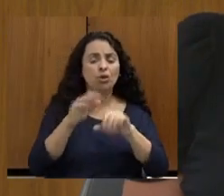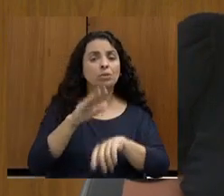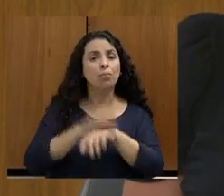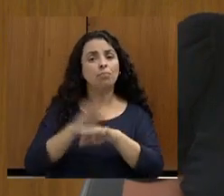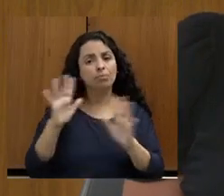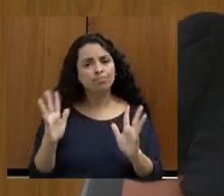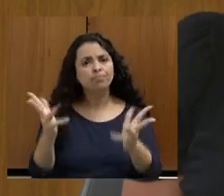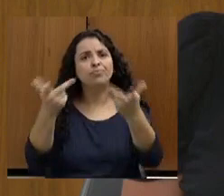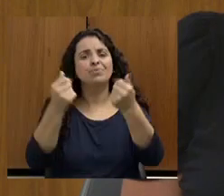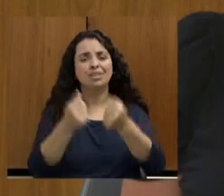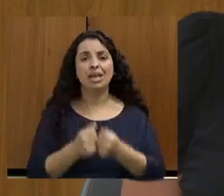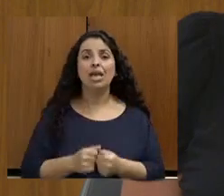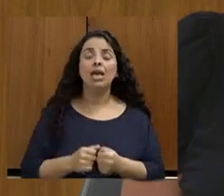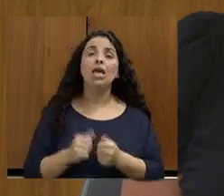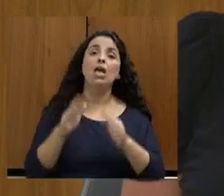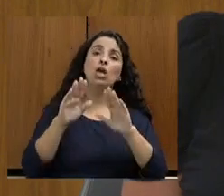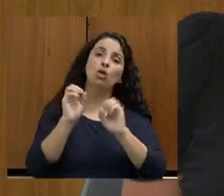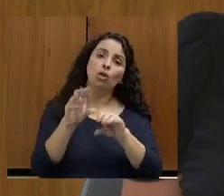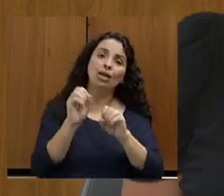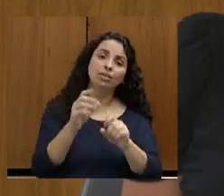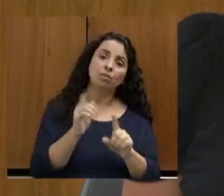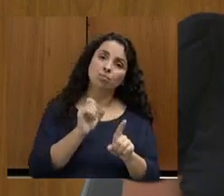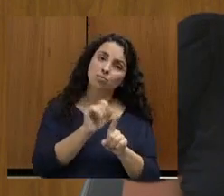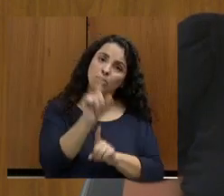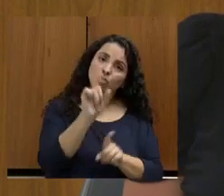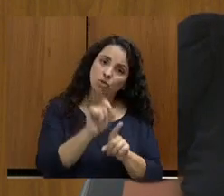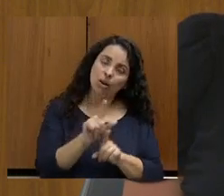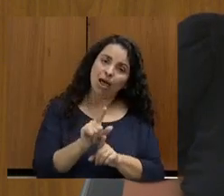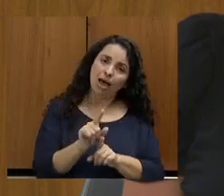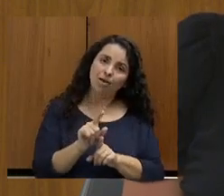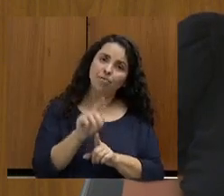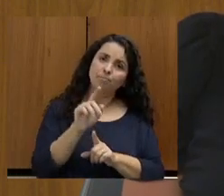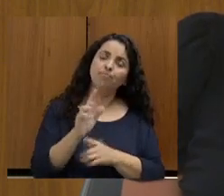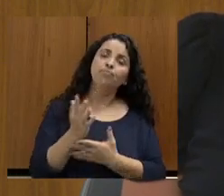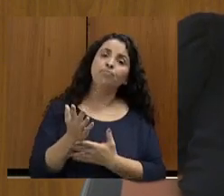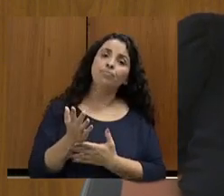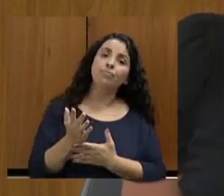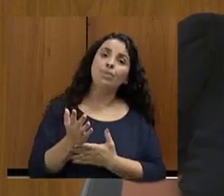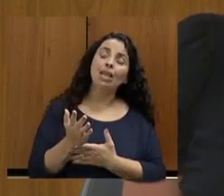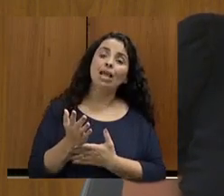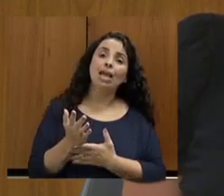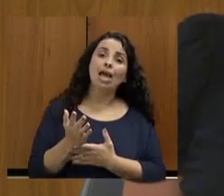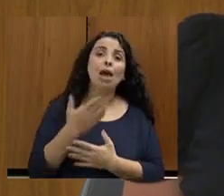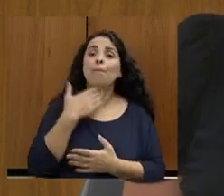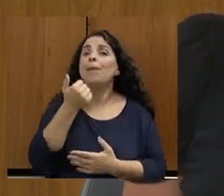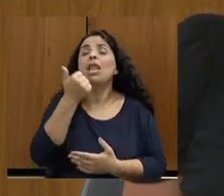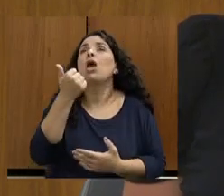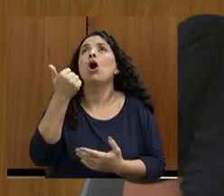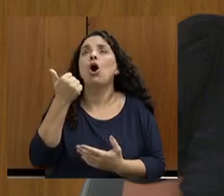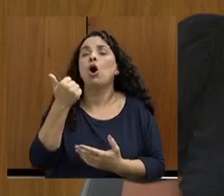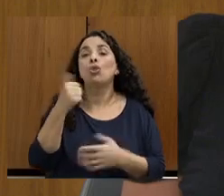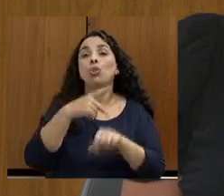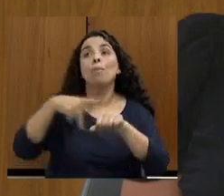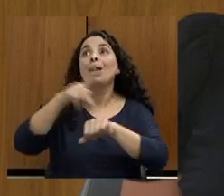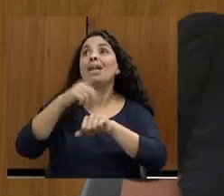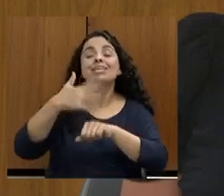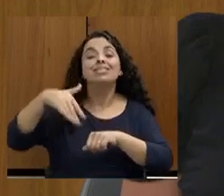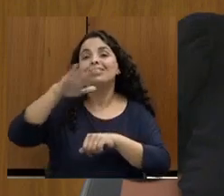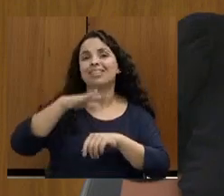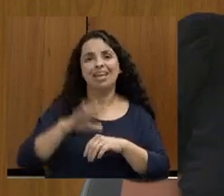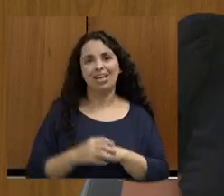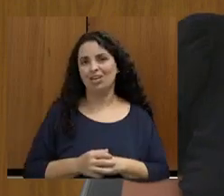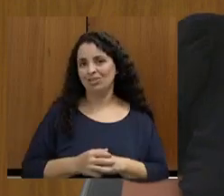particular, professor Wender, em Minas, é a melhor do país, a nossa educação mineira é a melhor do país, quem é professor